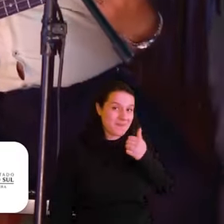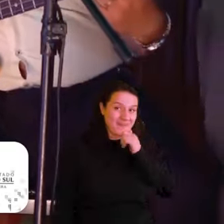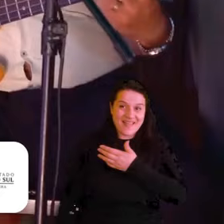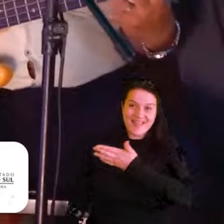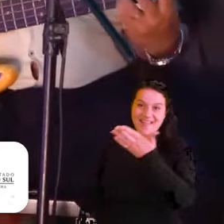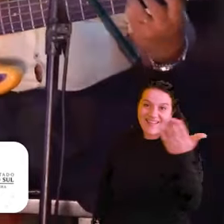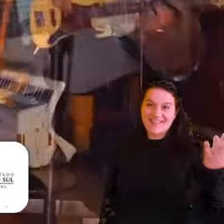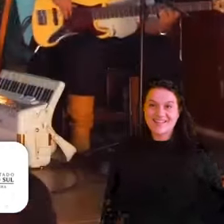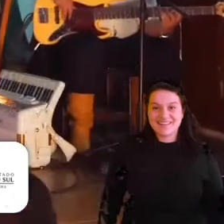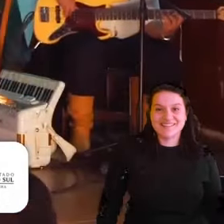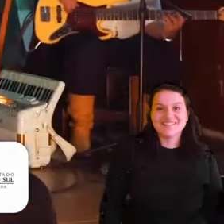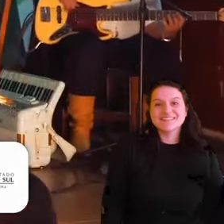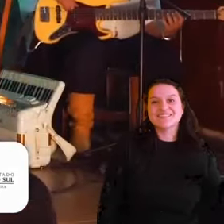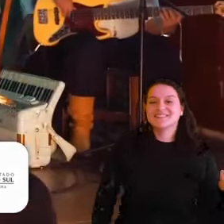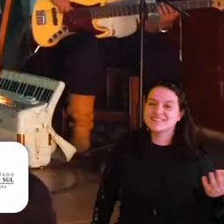Senhoras e senhores,